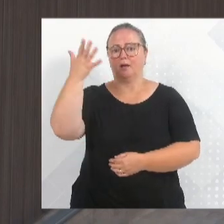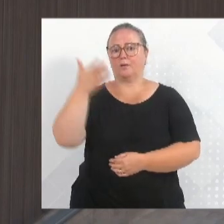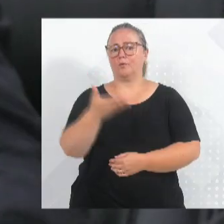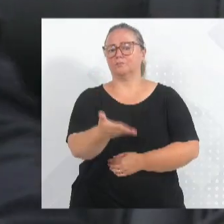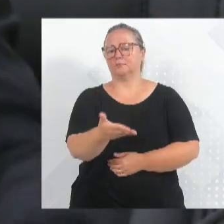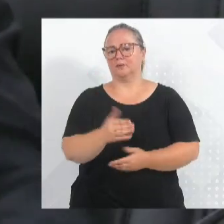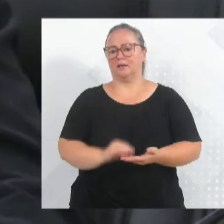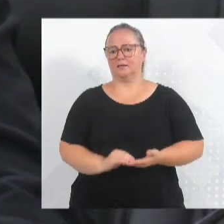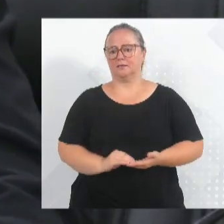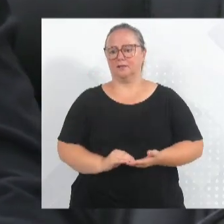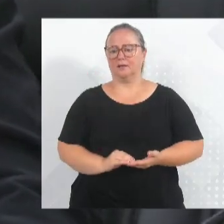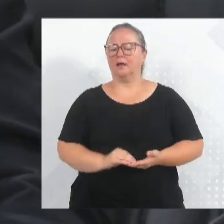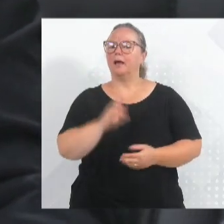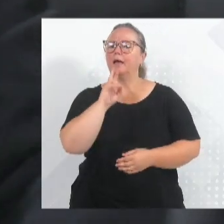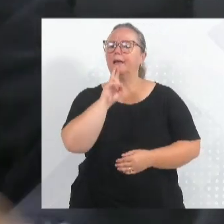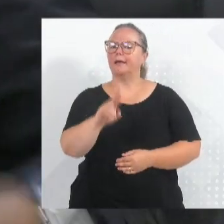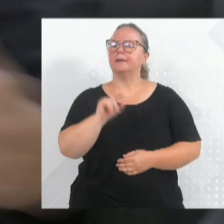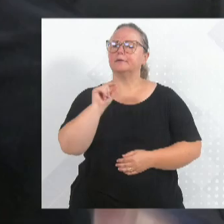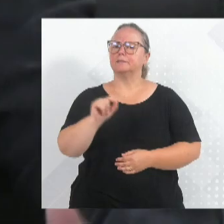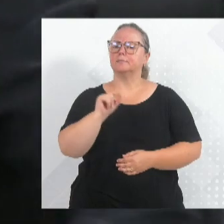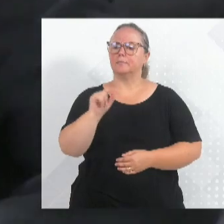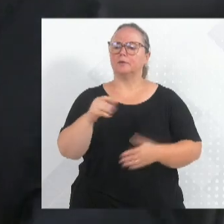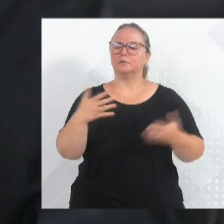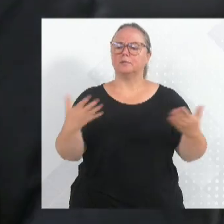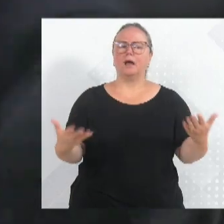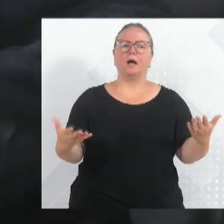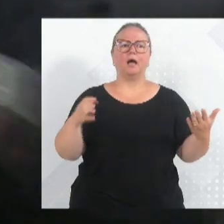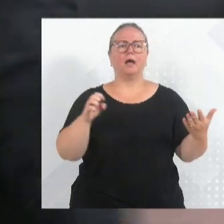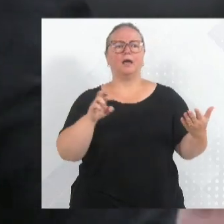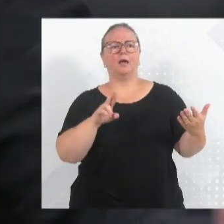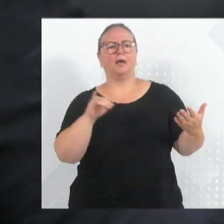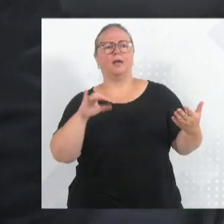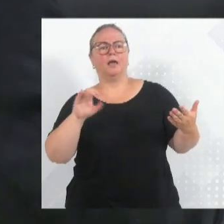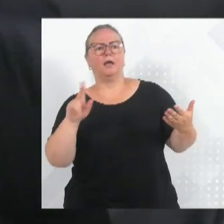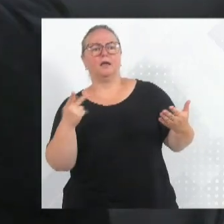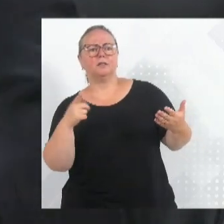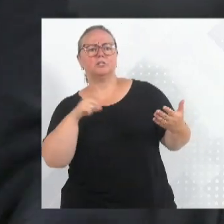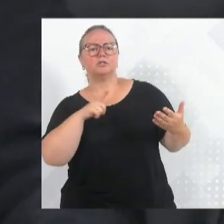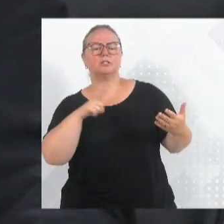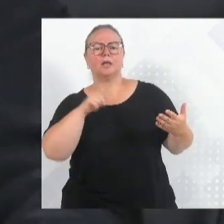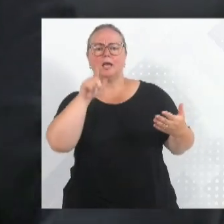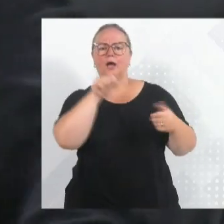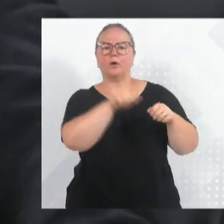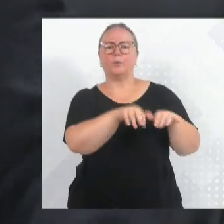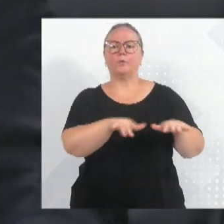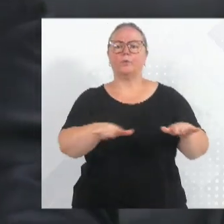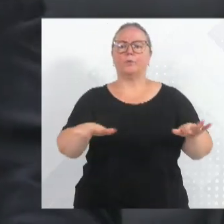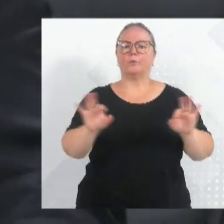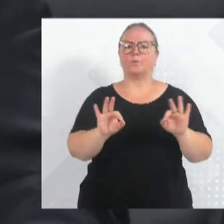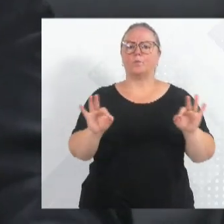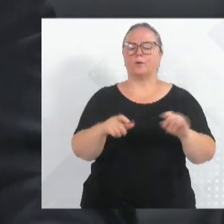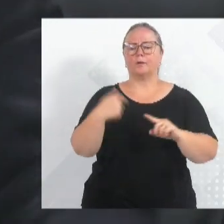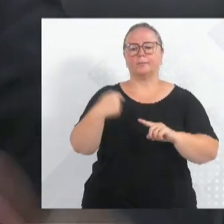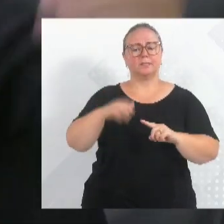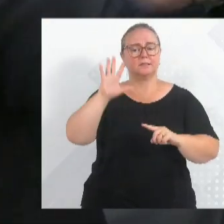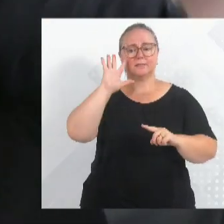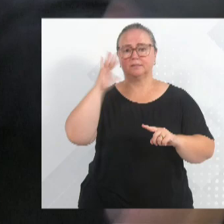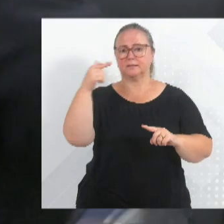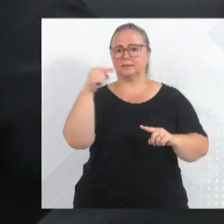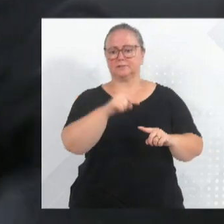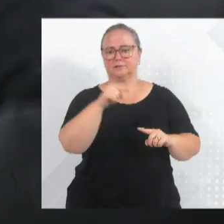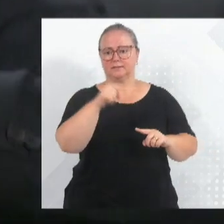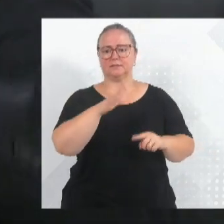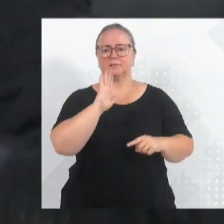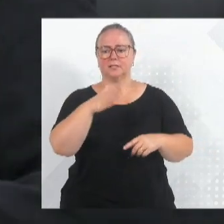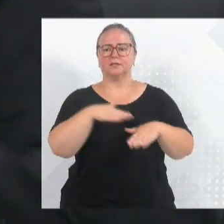e a resposta é sempre que a Enrisbels tem embuste, mas não tem fluxo de água para mandar para eles. Nós temos que resolver aquela situação. Nós já conversamos